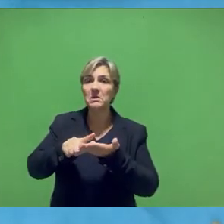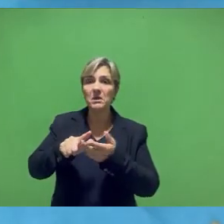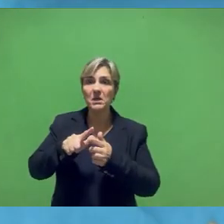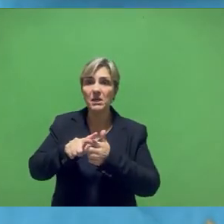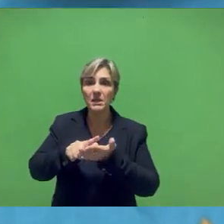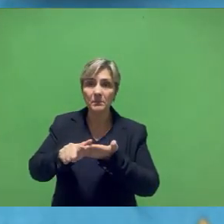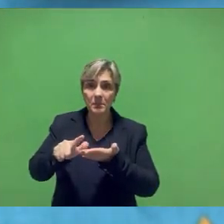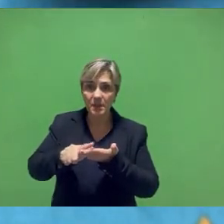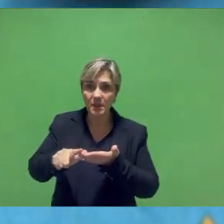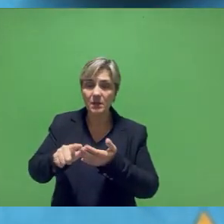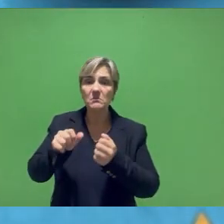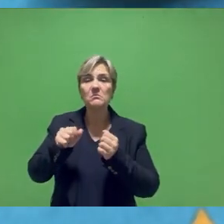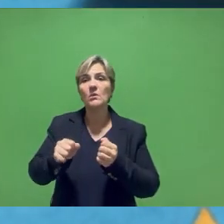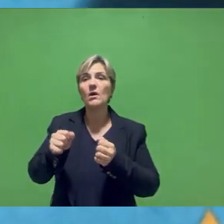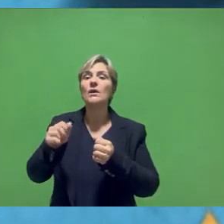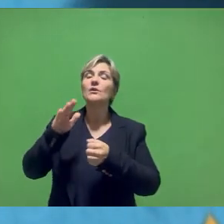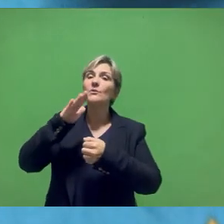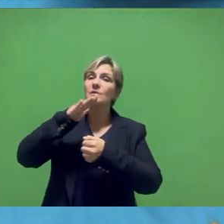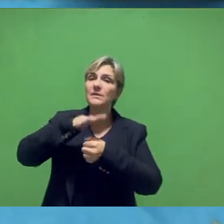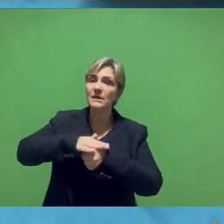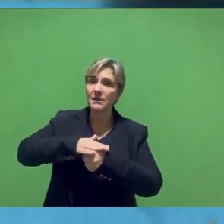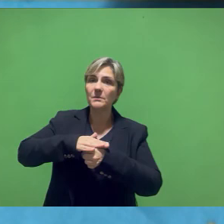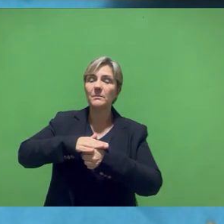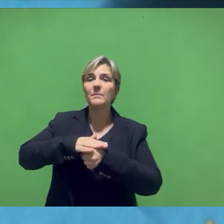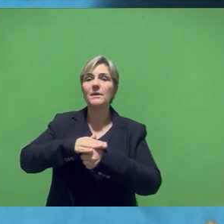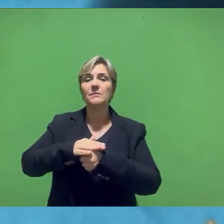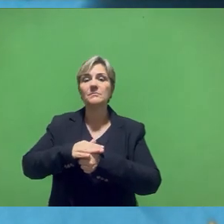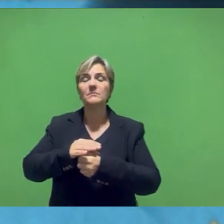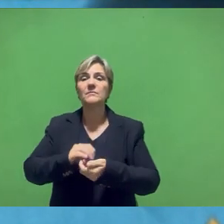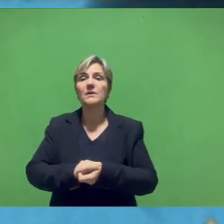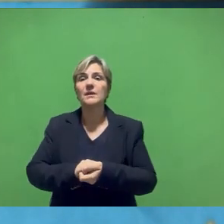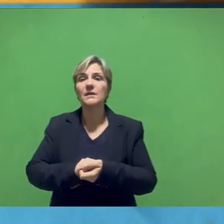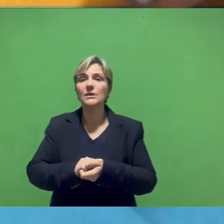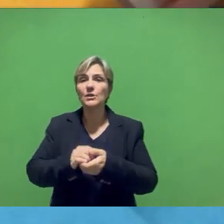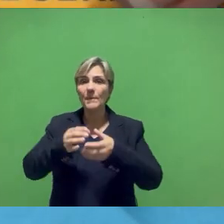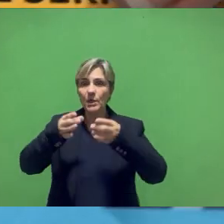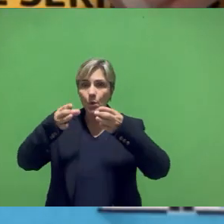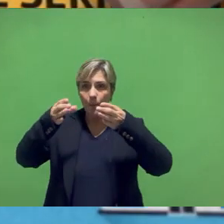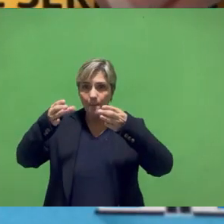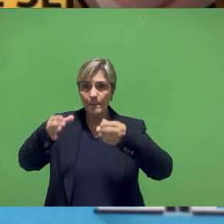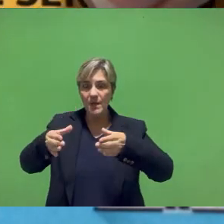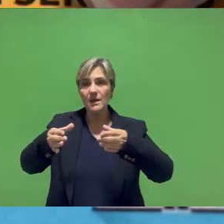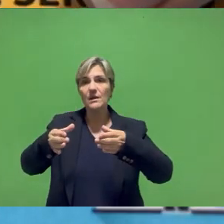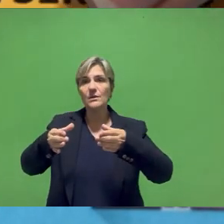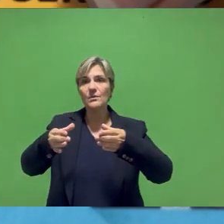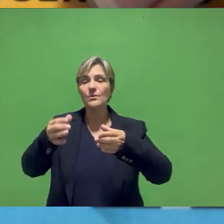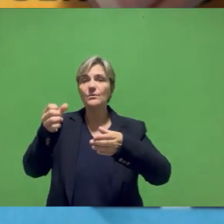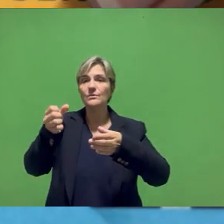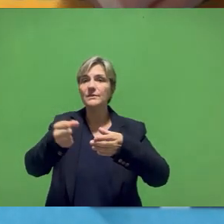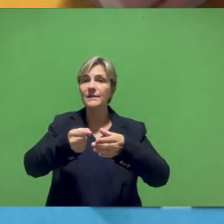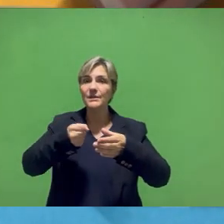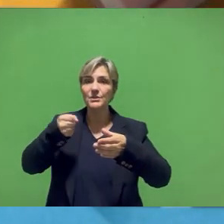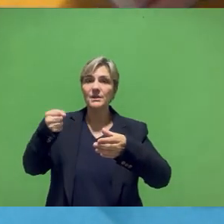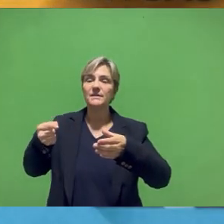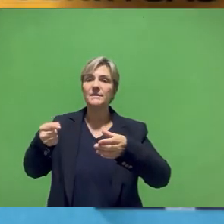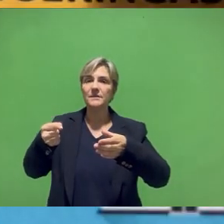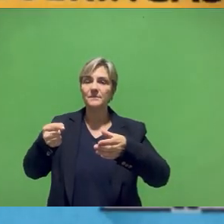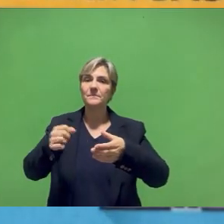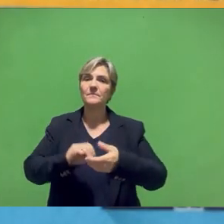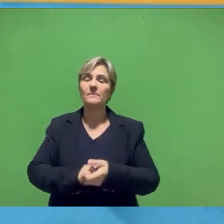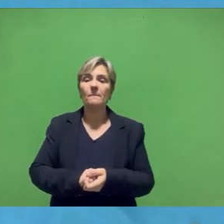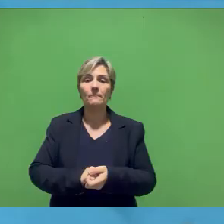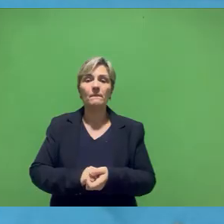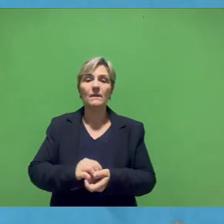dentro, fecha para não entrar água, se vazar alguma coisa, e deixa bem no meio desse espaço na